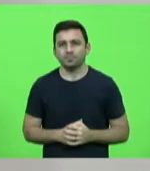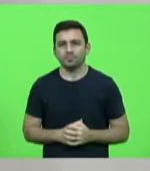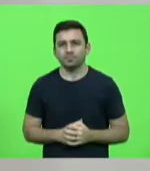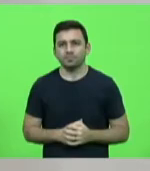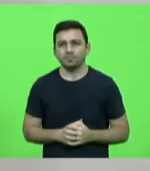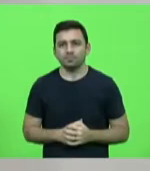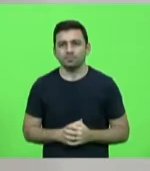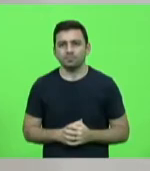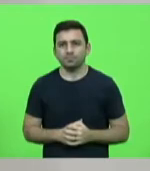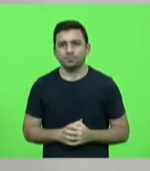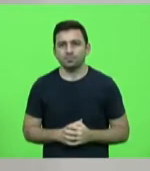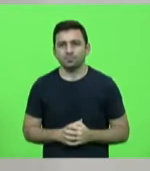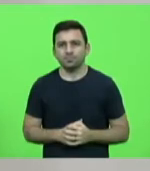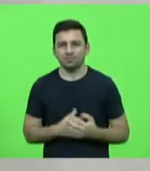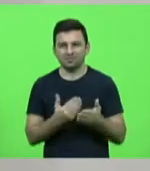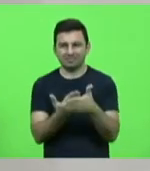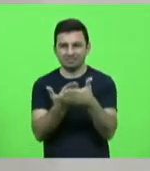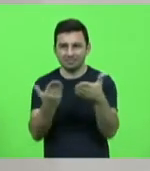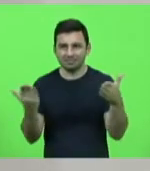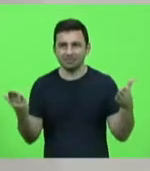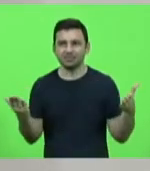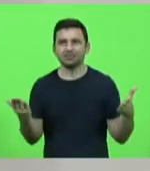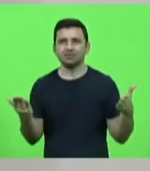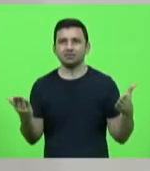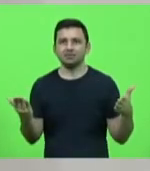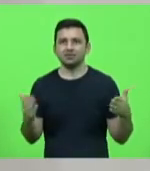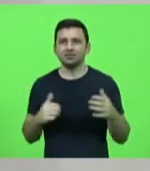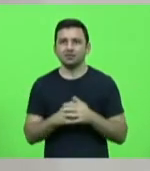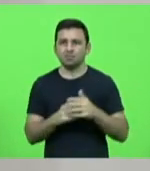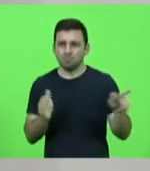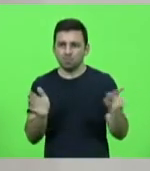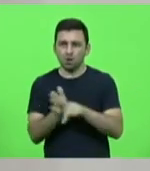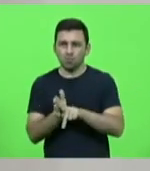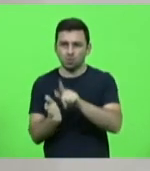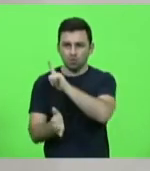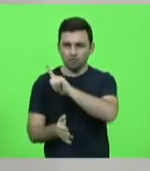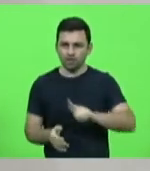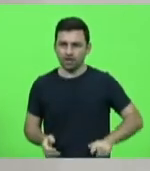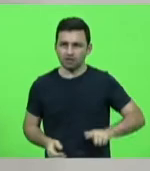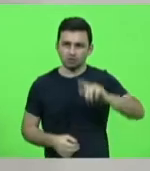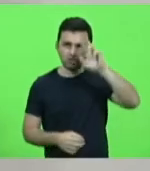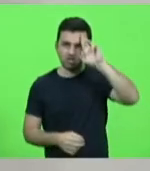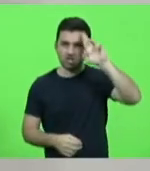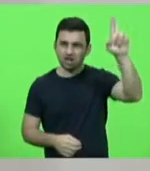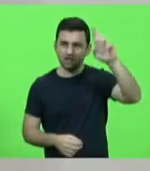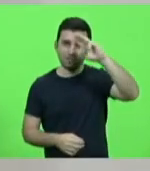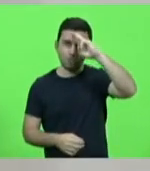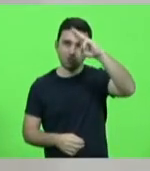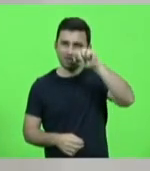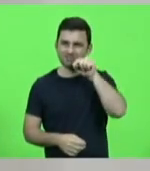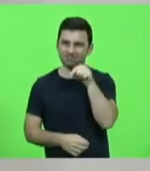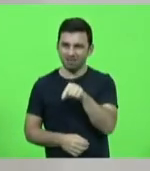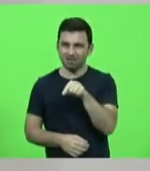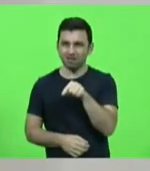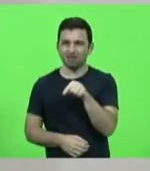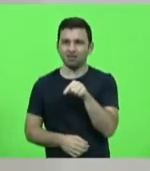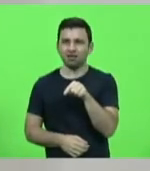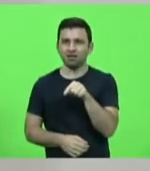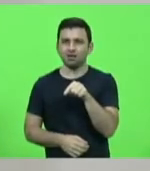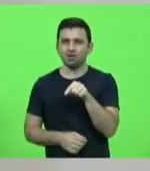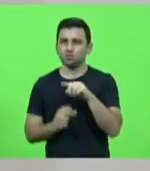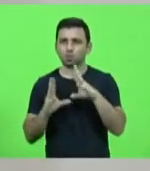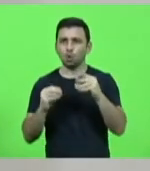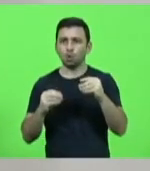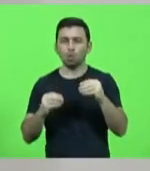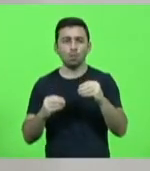E esse pessoal do governo do chefe Moisés, eles perderam o